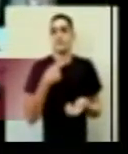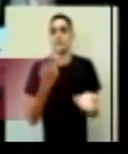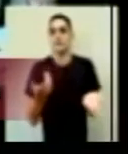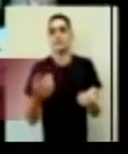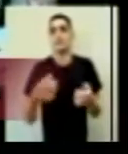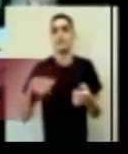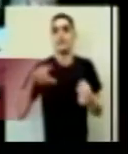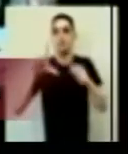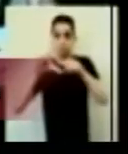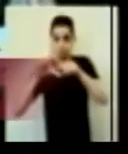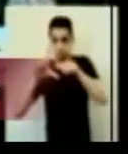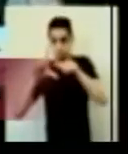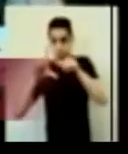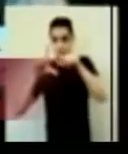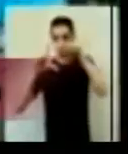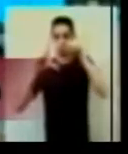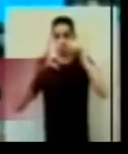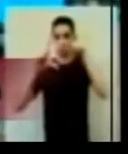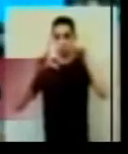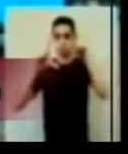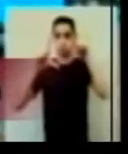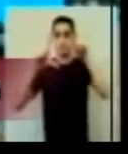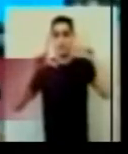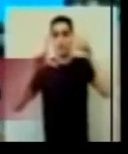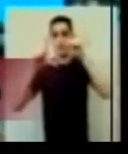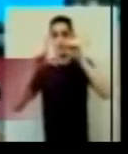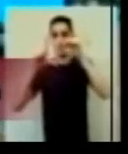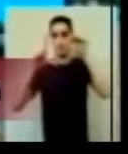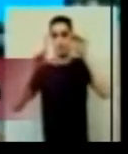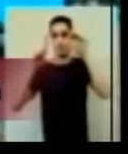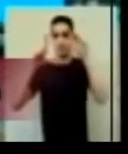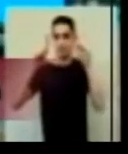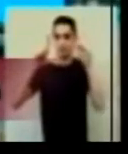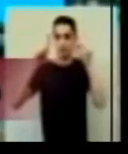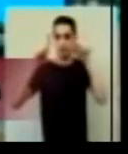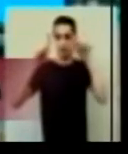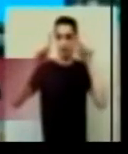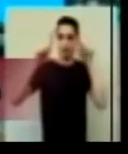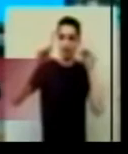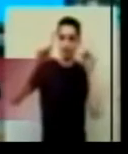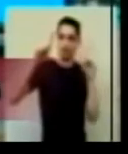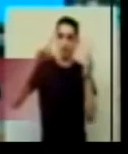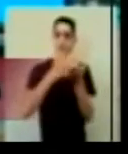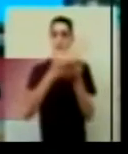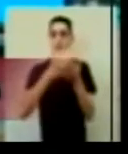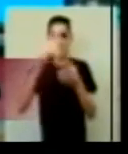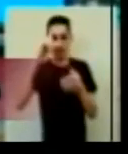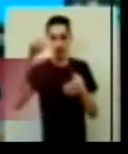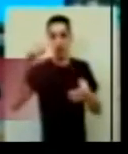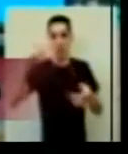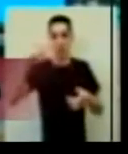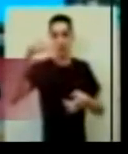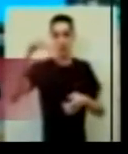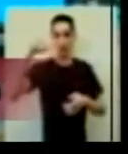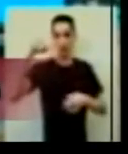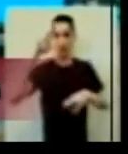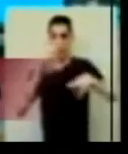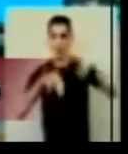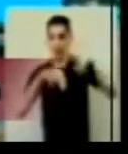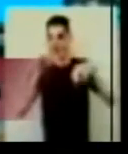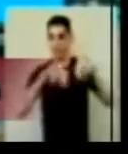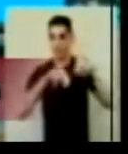hoje, você pode ver que ela teve uma ascendência, depois ela entrou num platô de alta e queda.